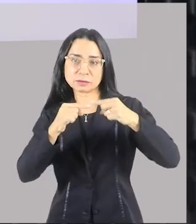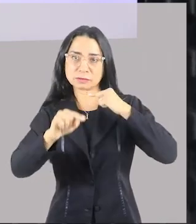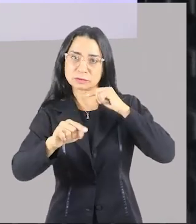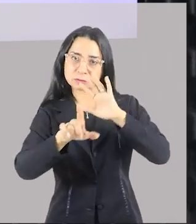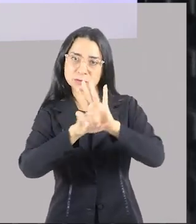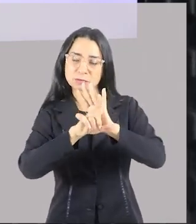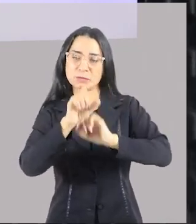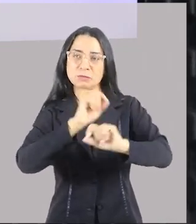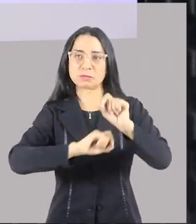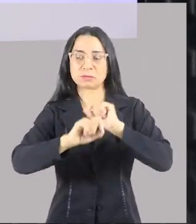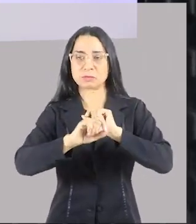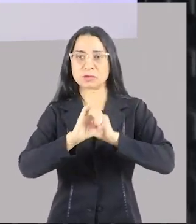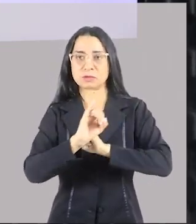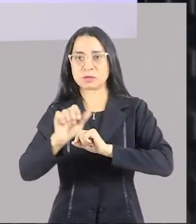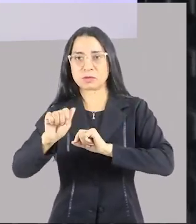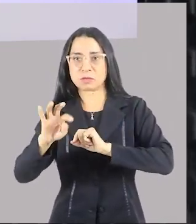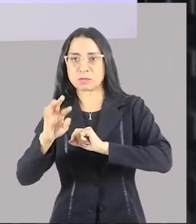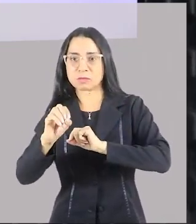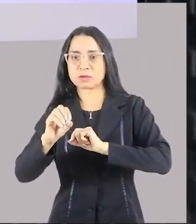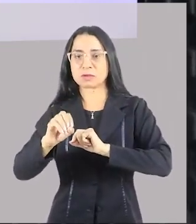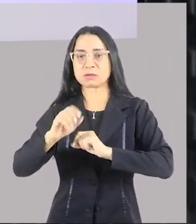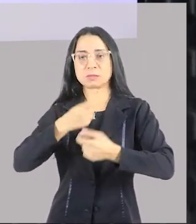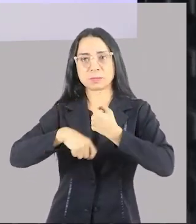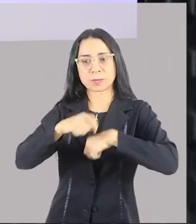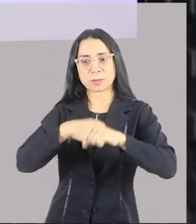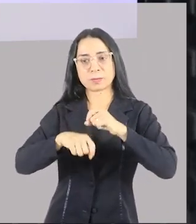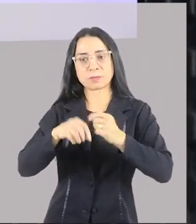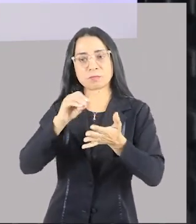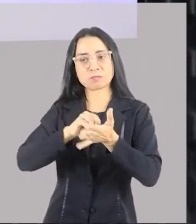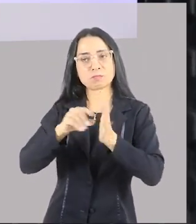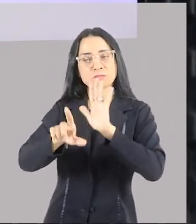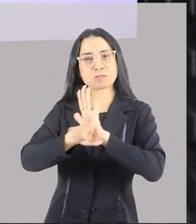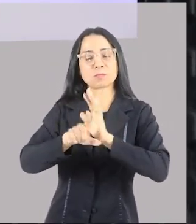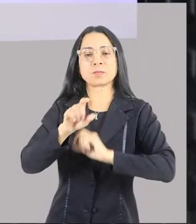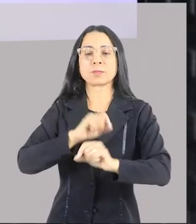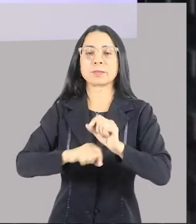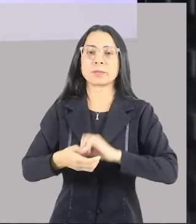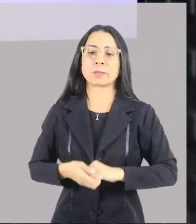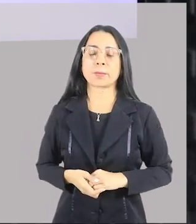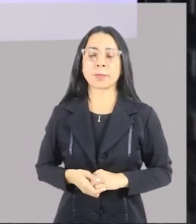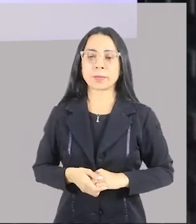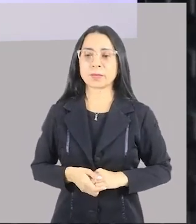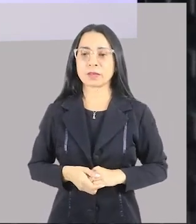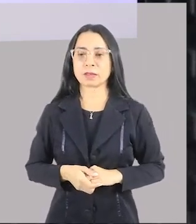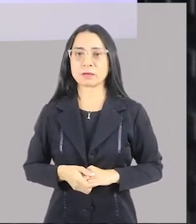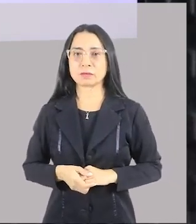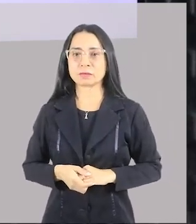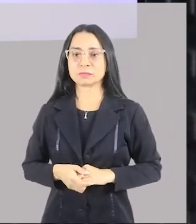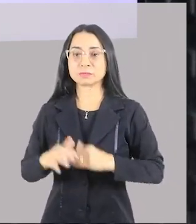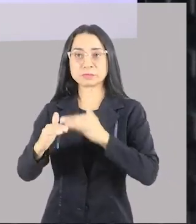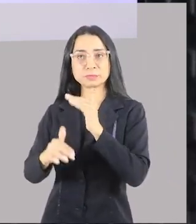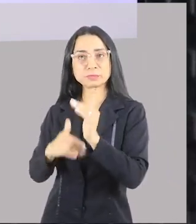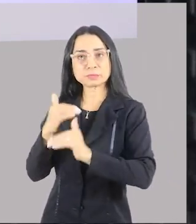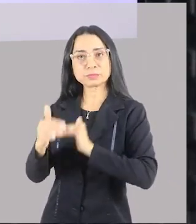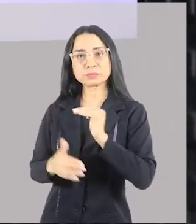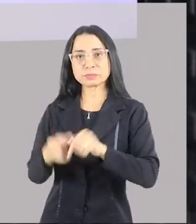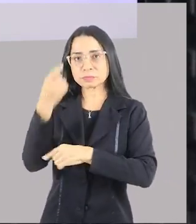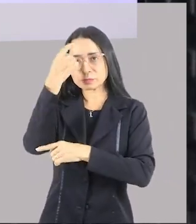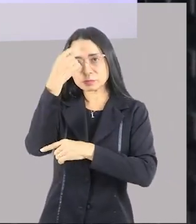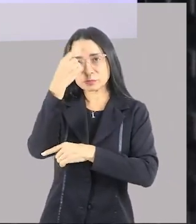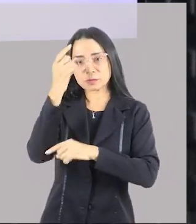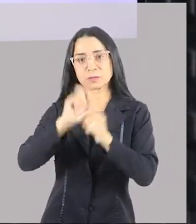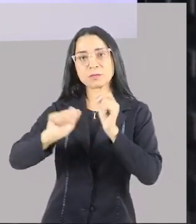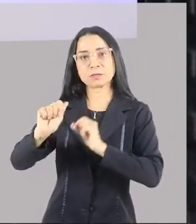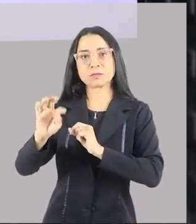uma lei, se for um ato administrativo ilegal. Fechando esse conceito, a gente vai avançando um pouco mais na ideia do